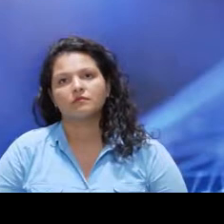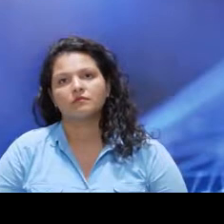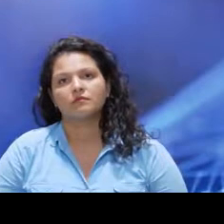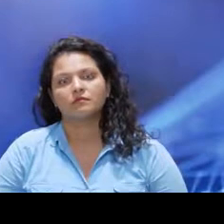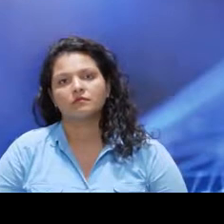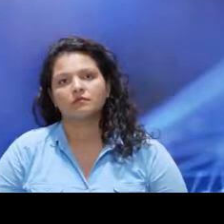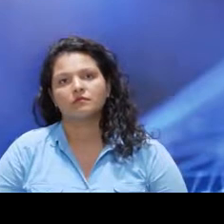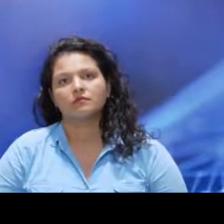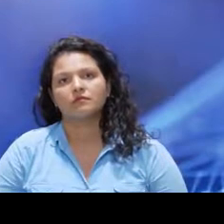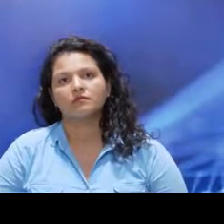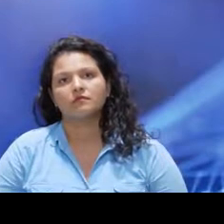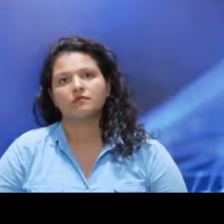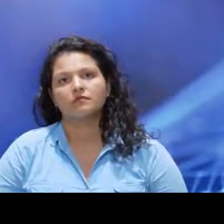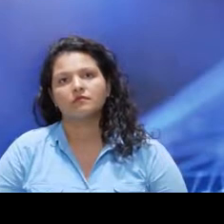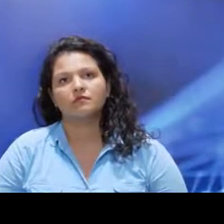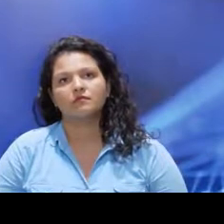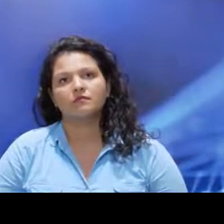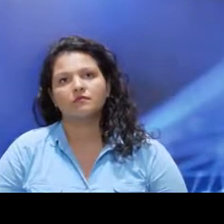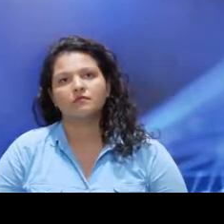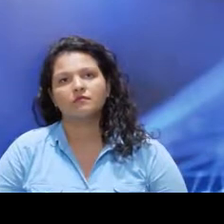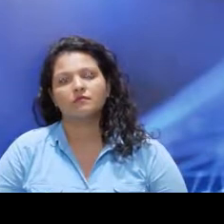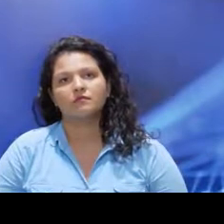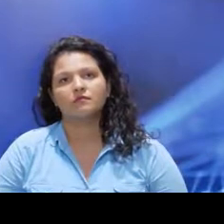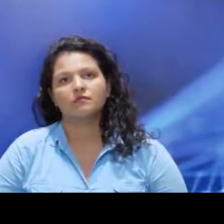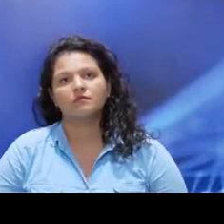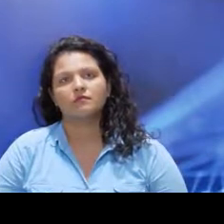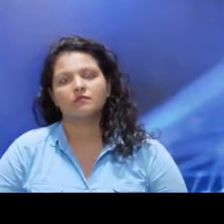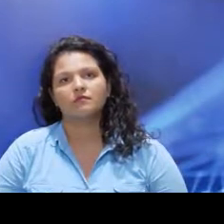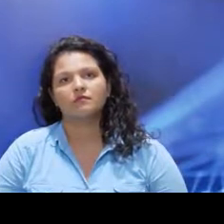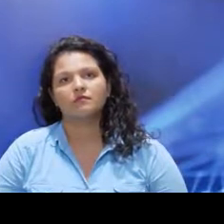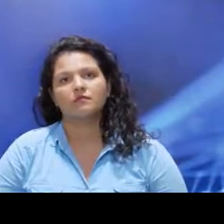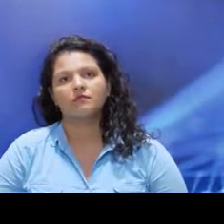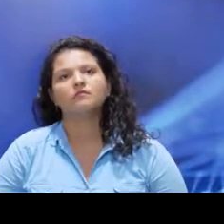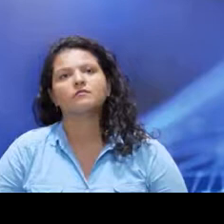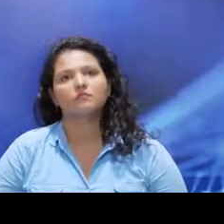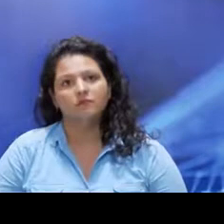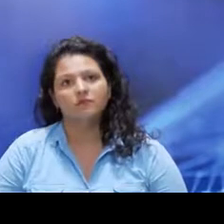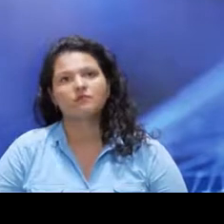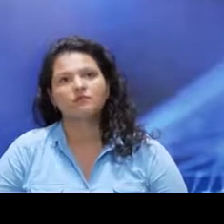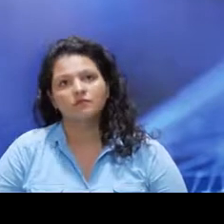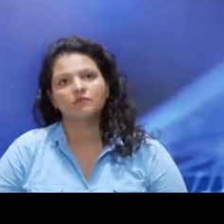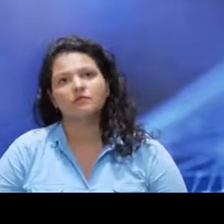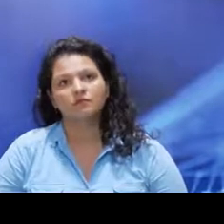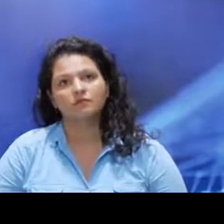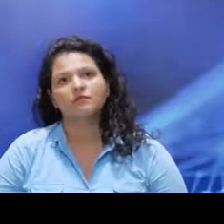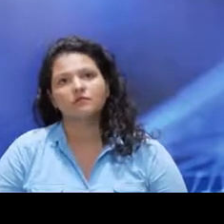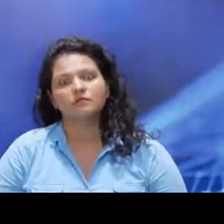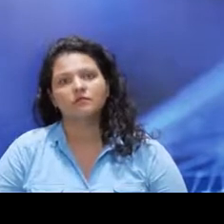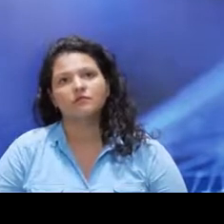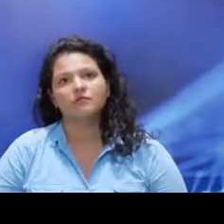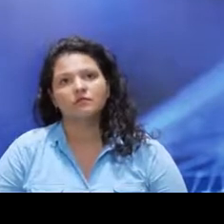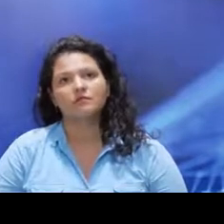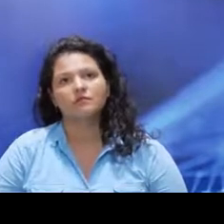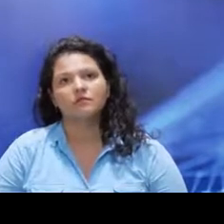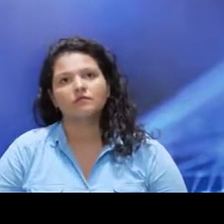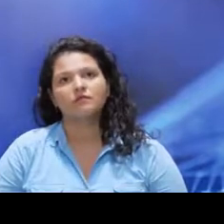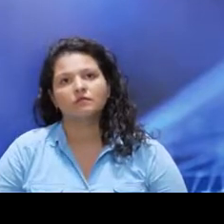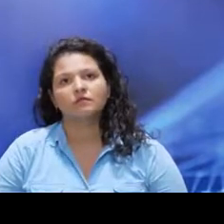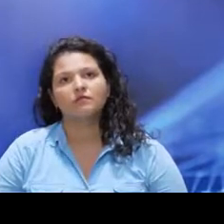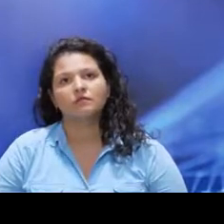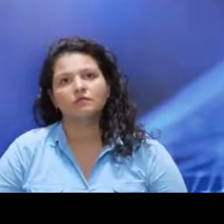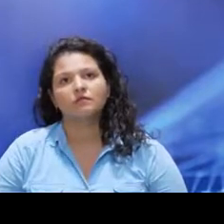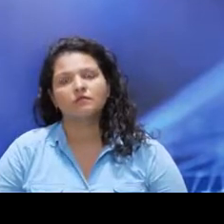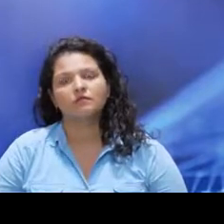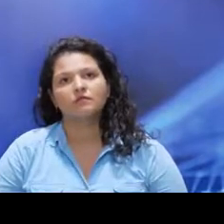baixo pode começar a dar problema de barro. Enfim, são vários problemas aí que acontecem, né?